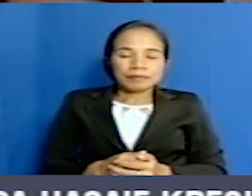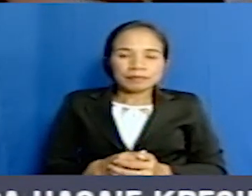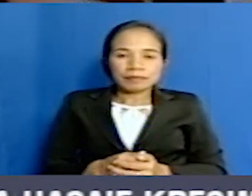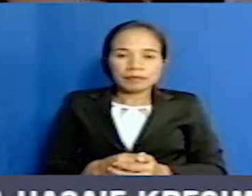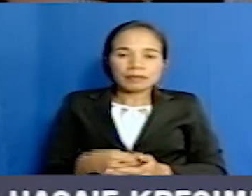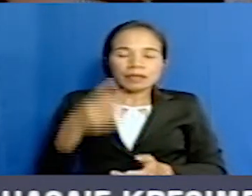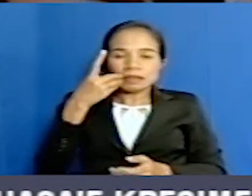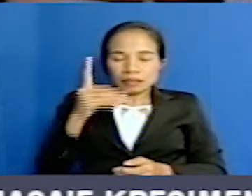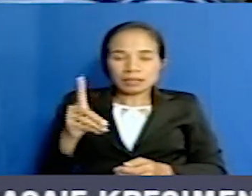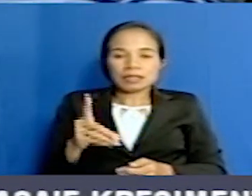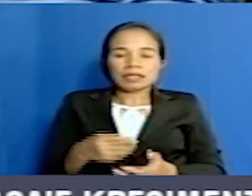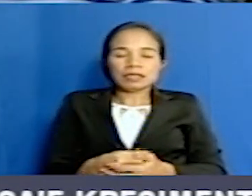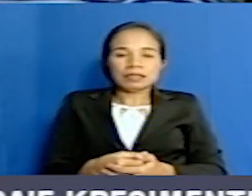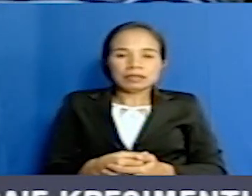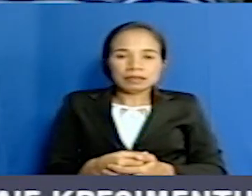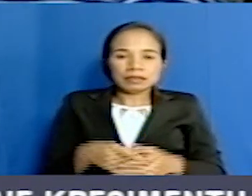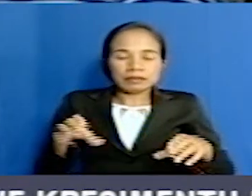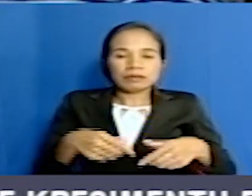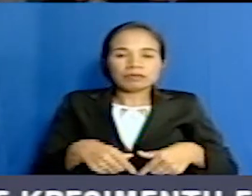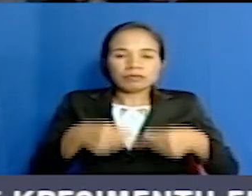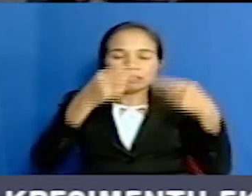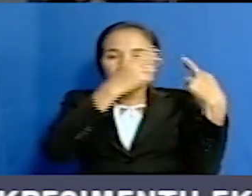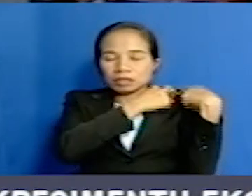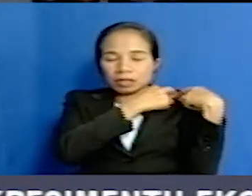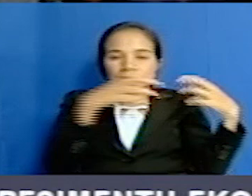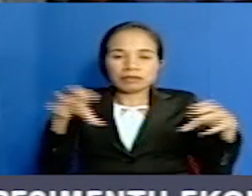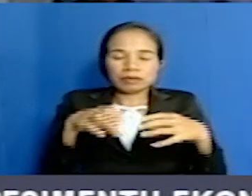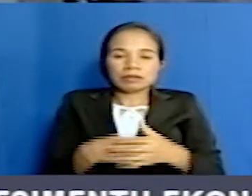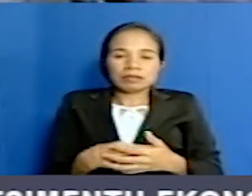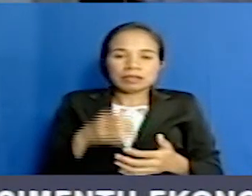Guterres declara ninha dispensão, entrega queda serviço ba